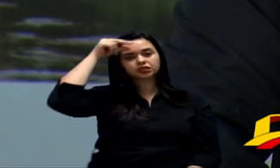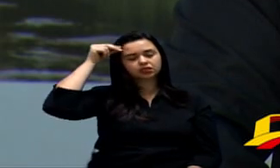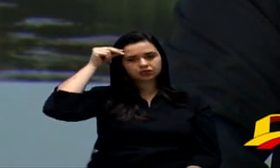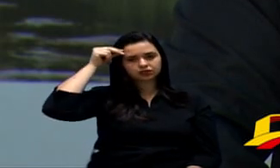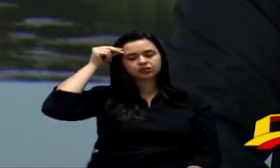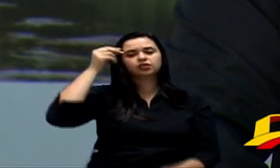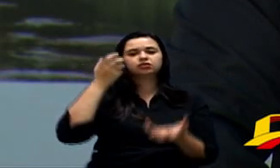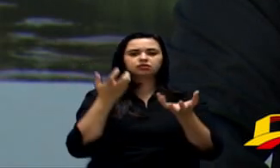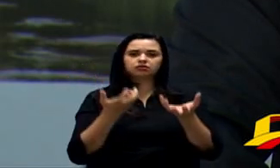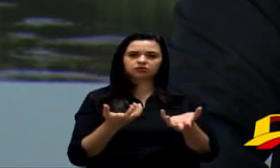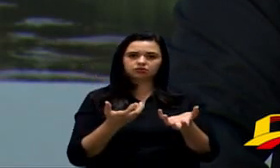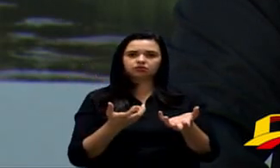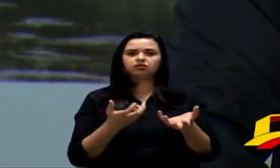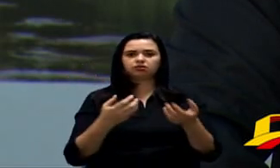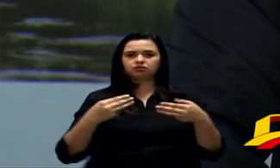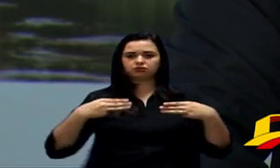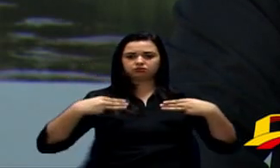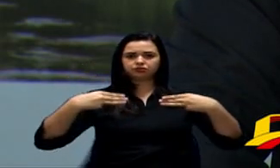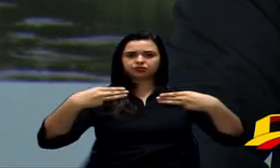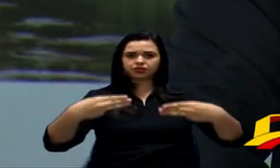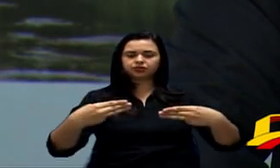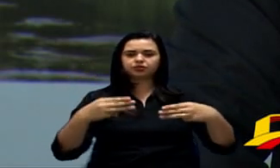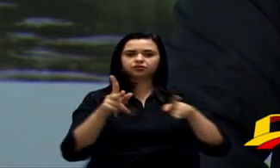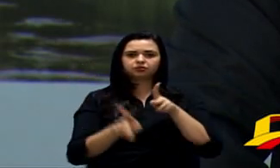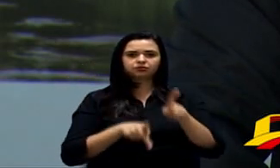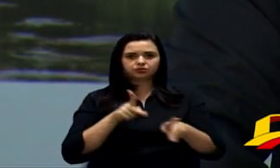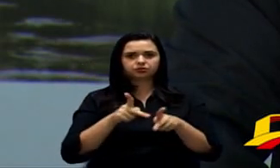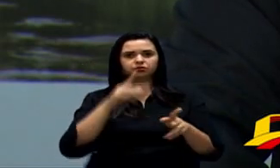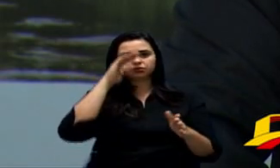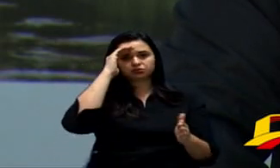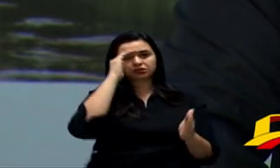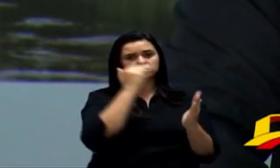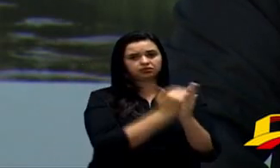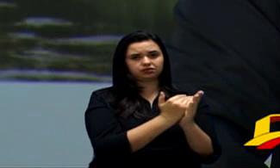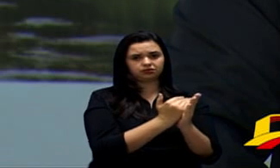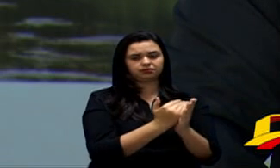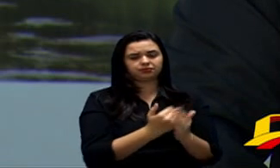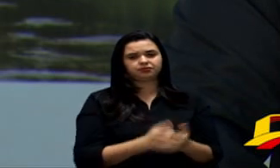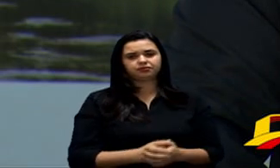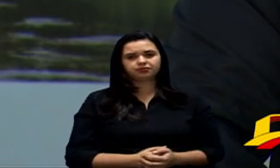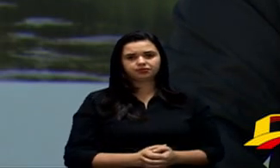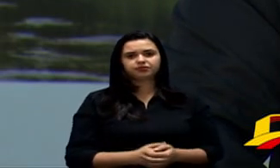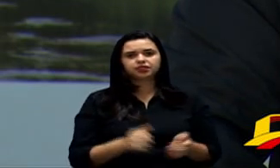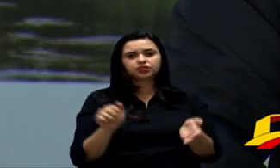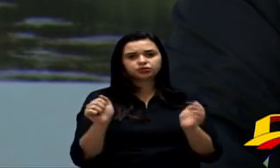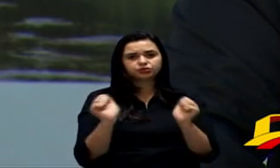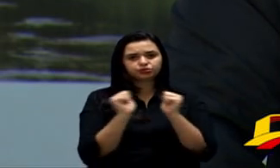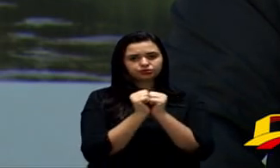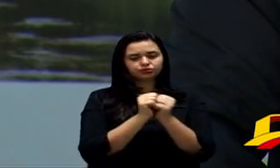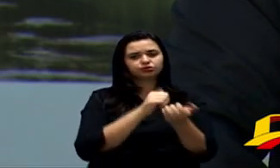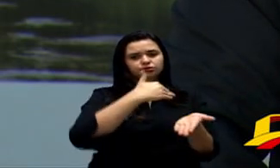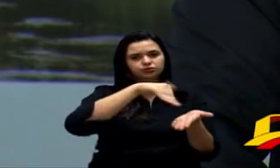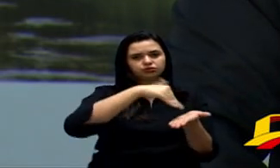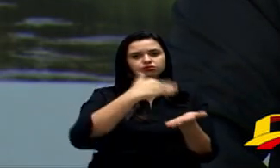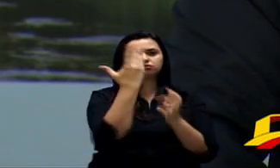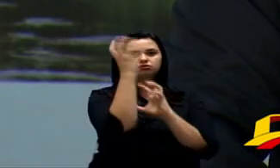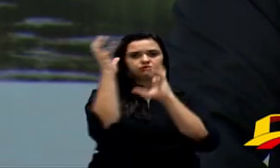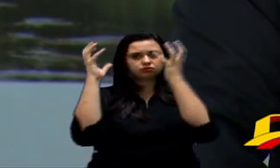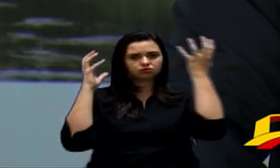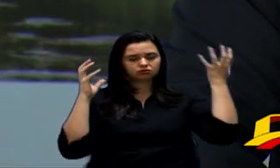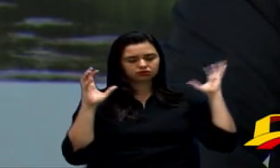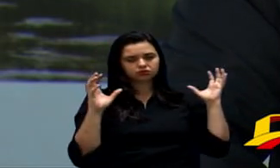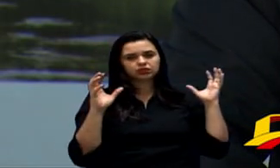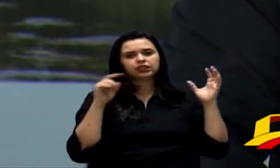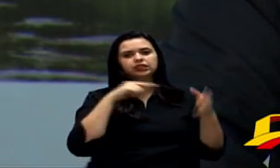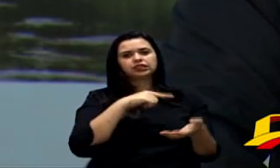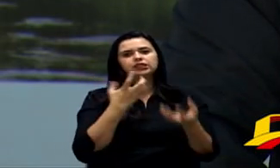que o Ministério Público orientar, mas a prefeitura, junto com a Secretaria de Meio Ambiente, no primeiro momento, é favorável